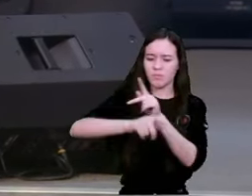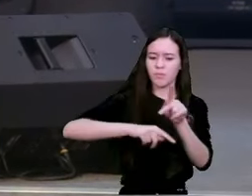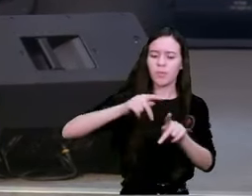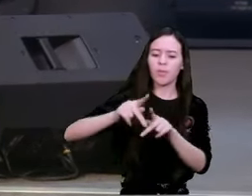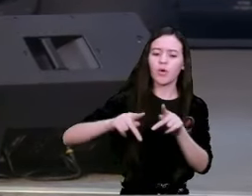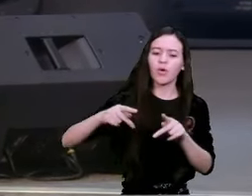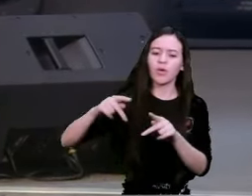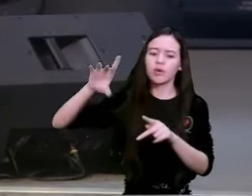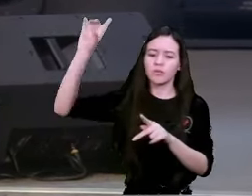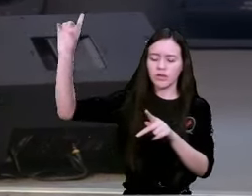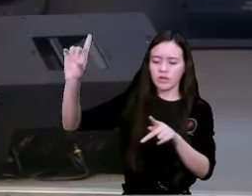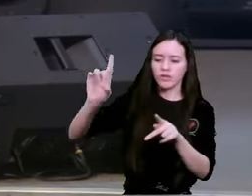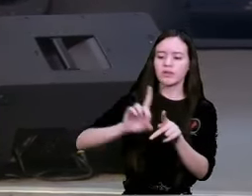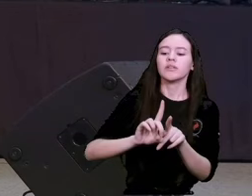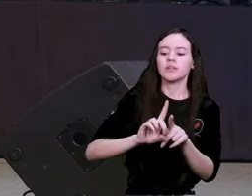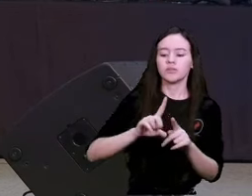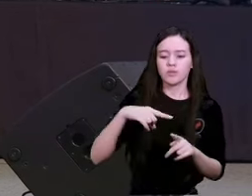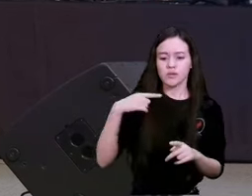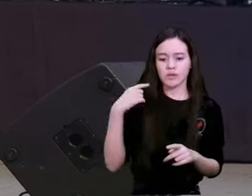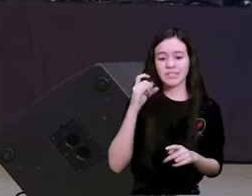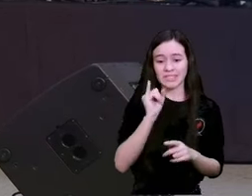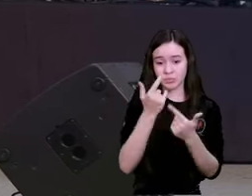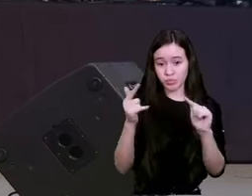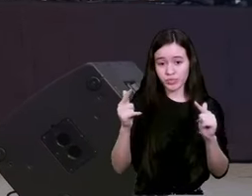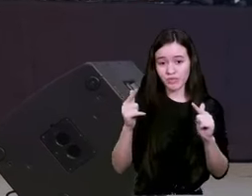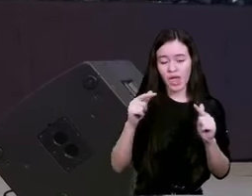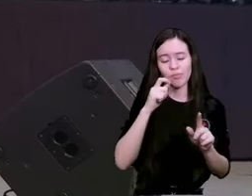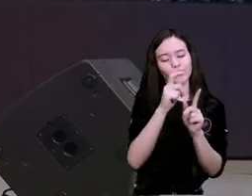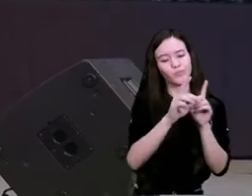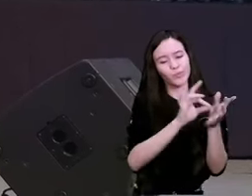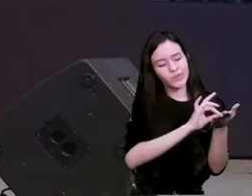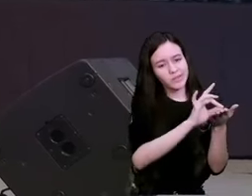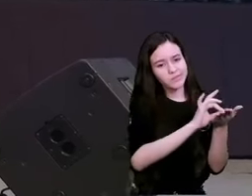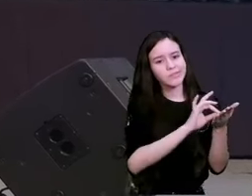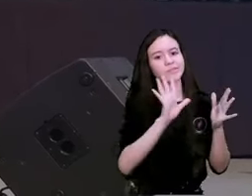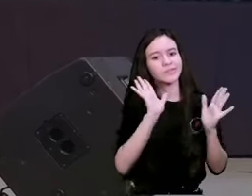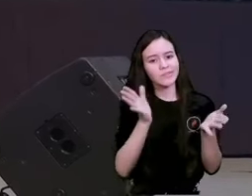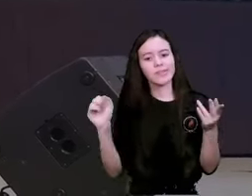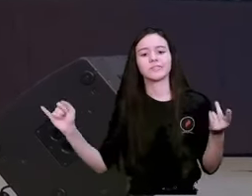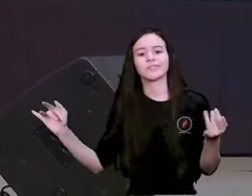Adevec, o nosso inimigo já teria nos